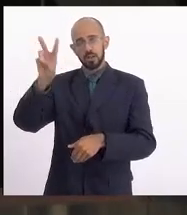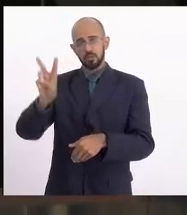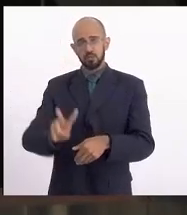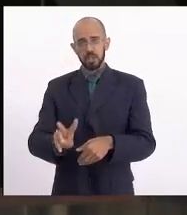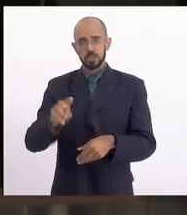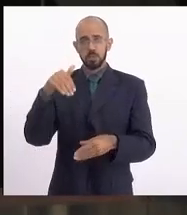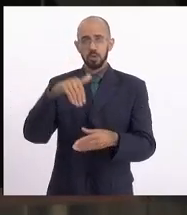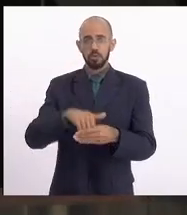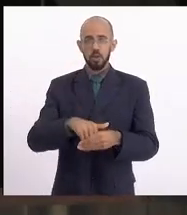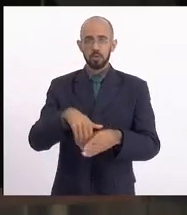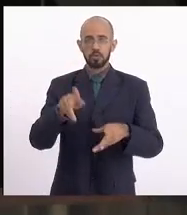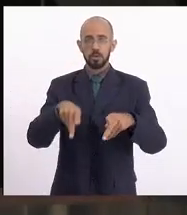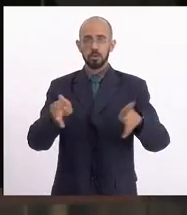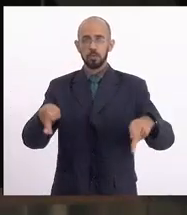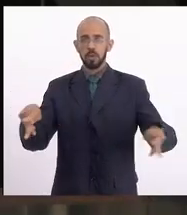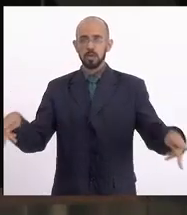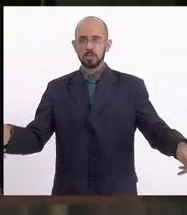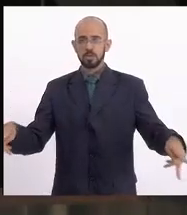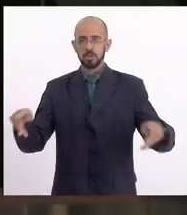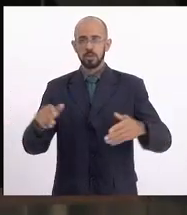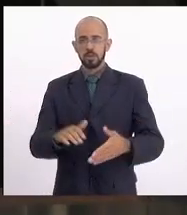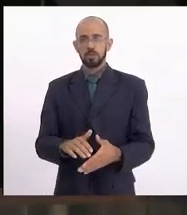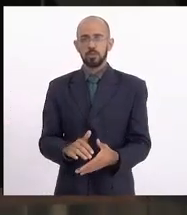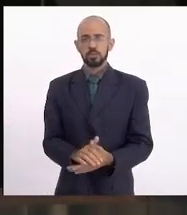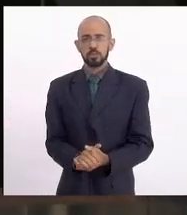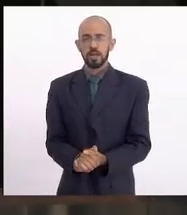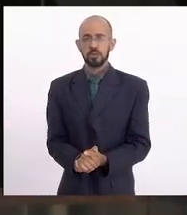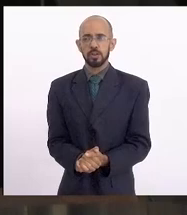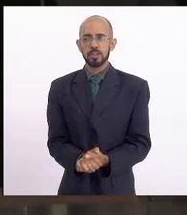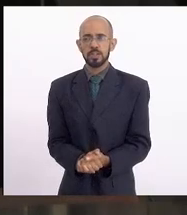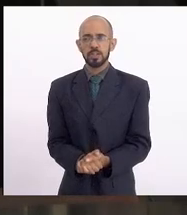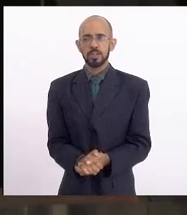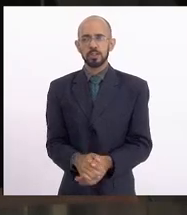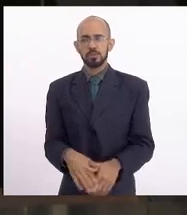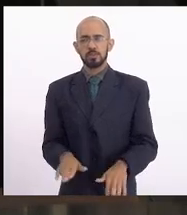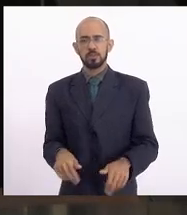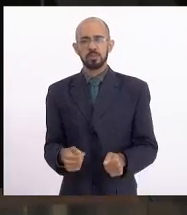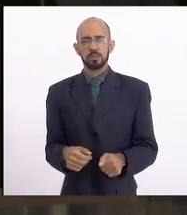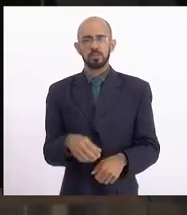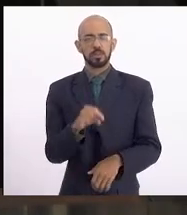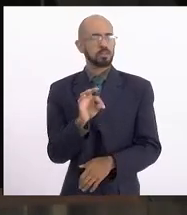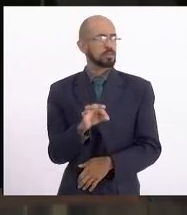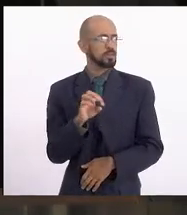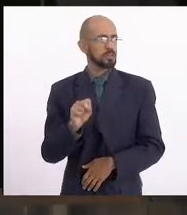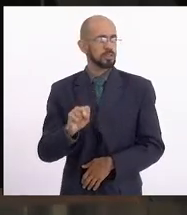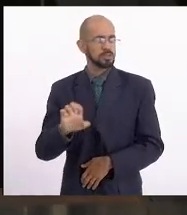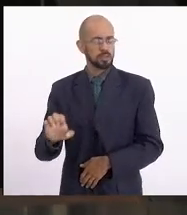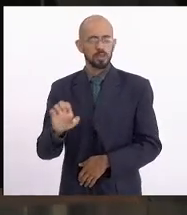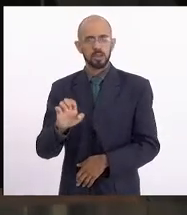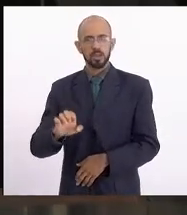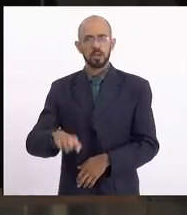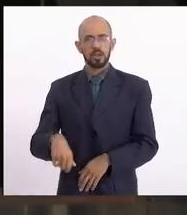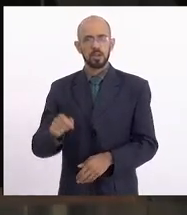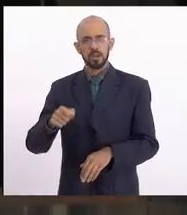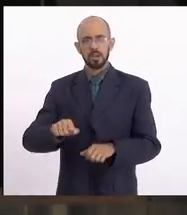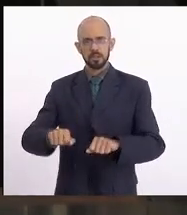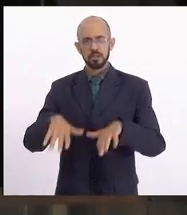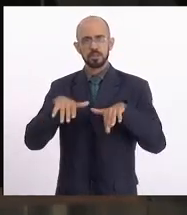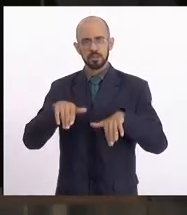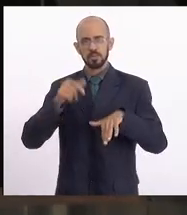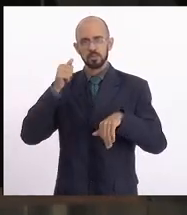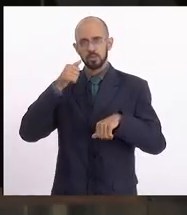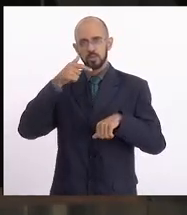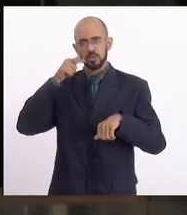e por esta decisão, por 4-3, tomada pelo TSE na sessão de ontem.